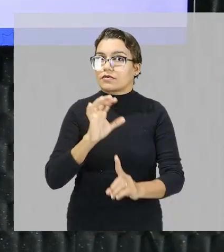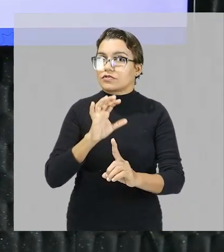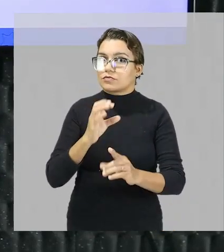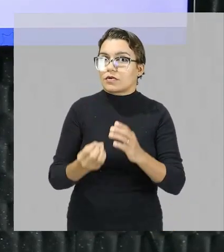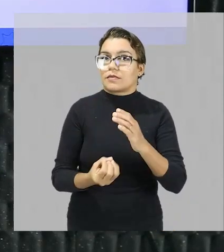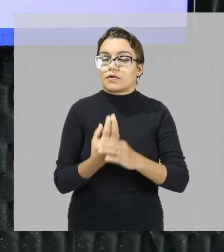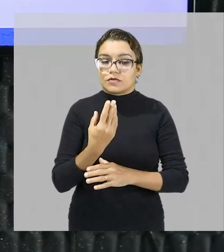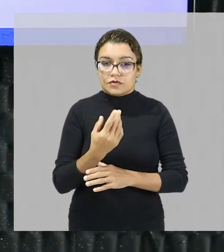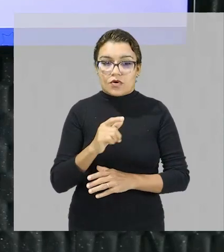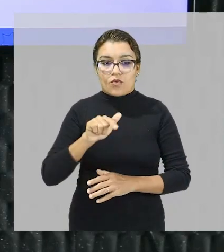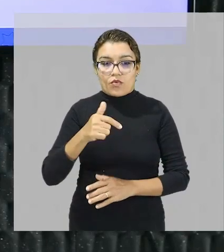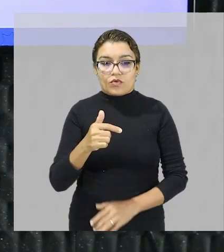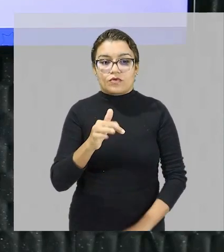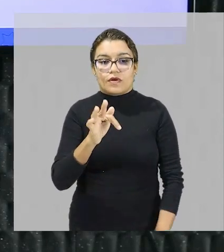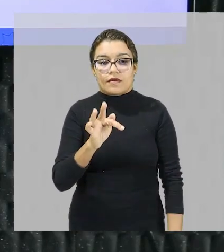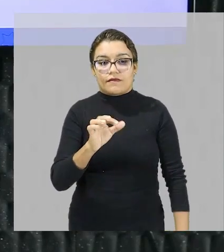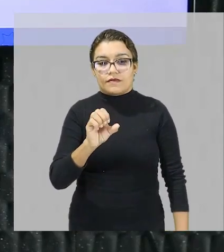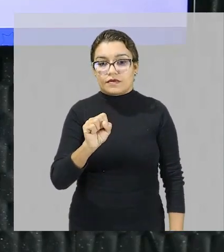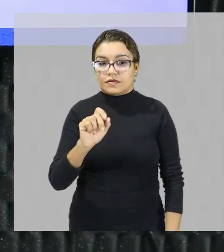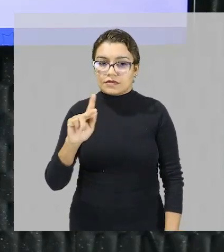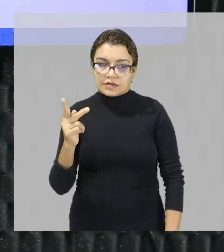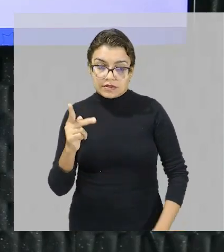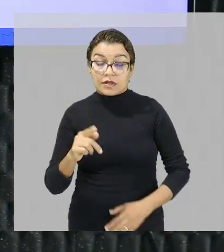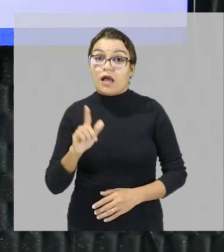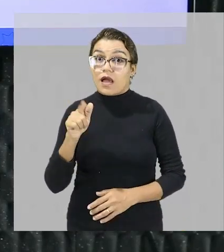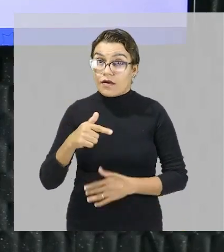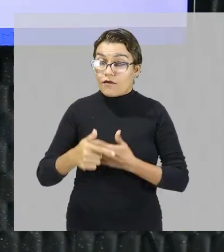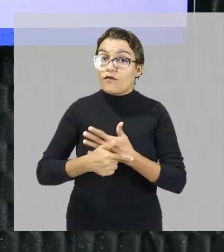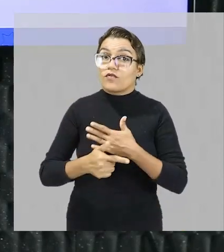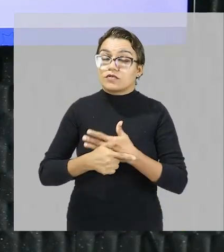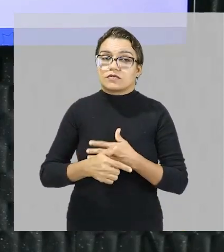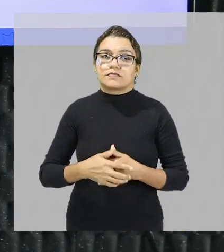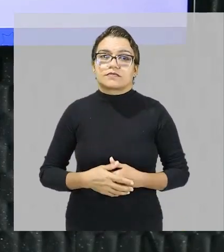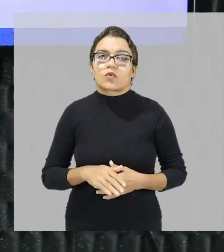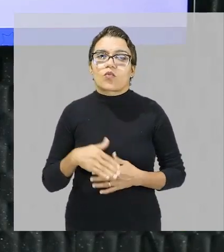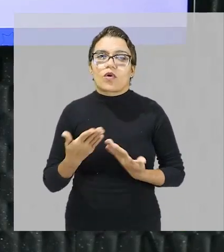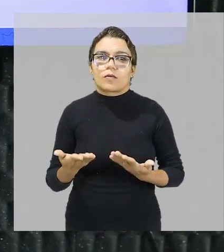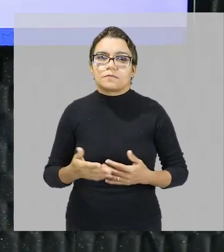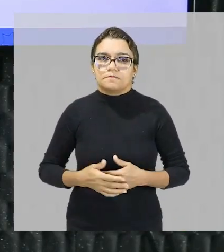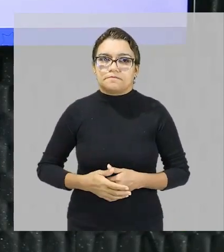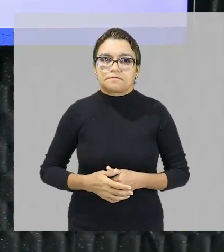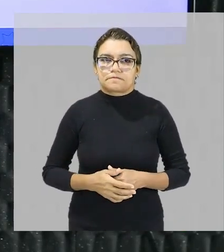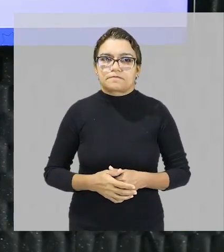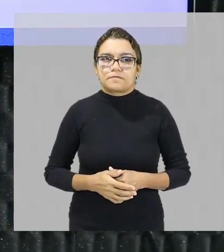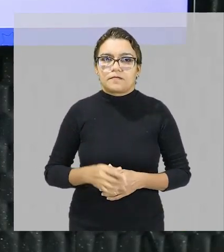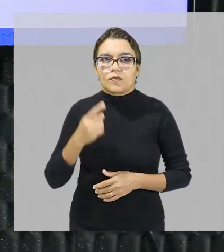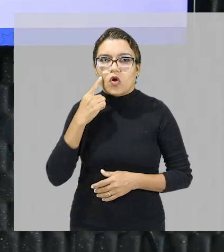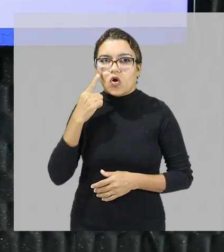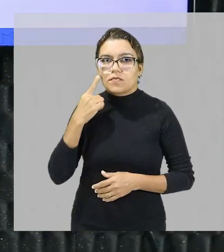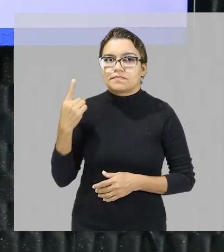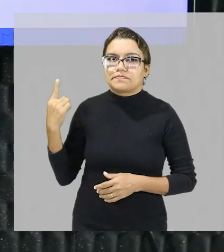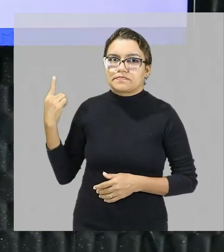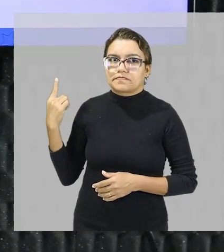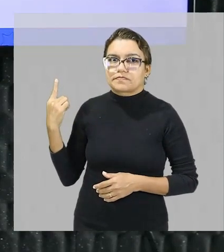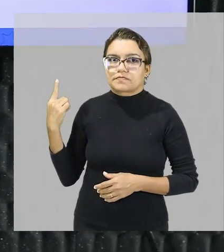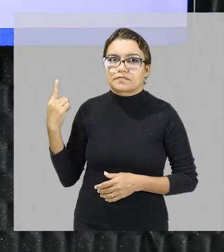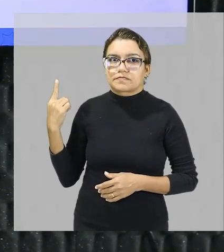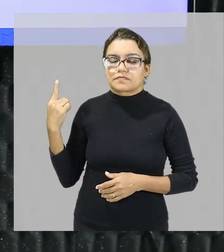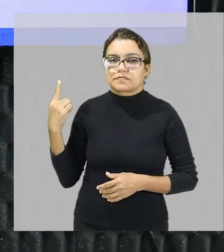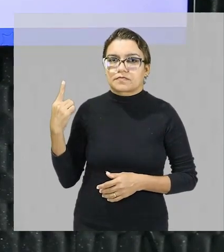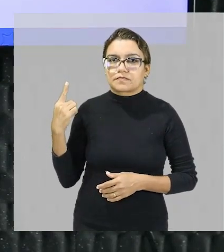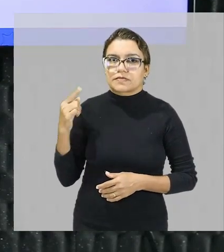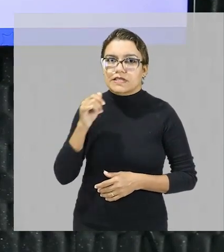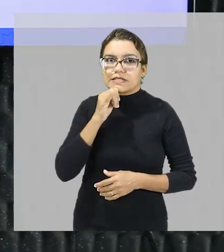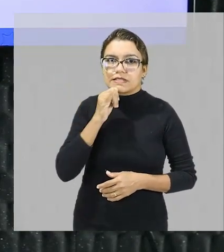hormônio folículo estimulante. E essas são as funções dele. Quais são as funções? Tá aqui, ó. Ele proporciona